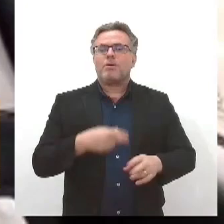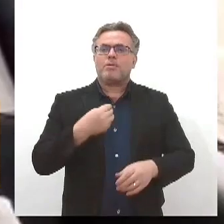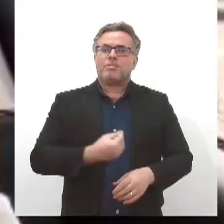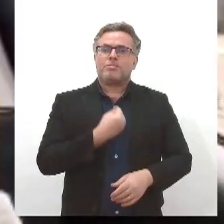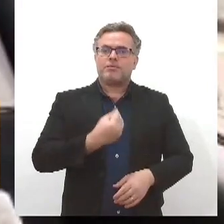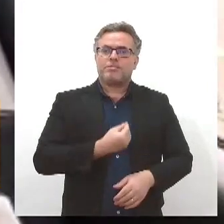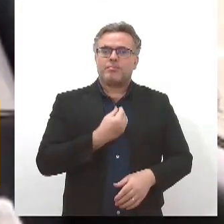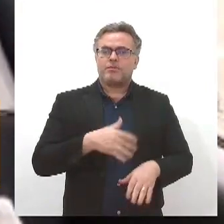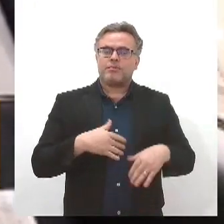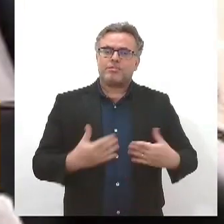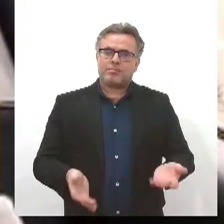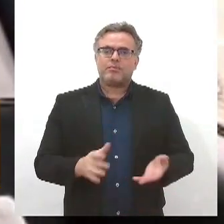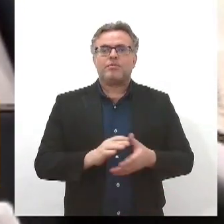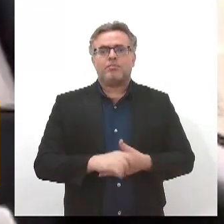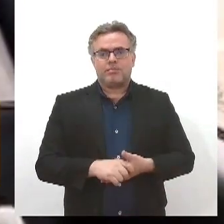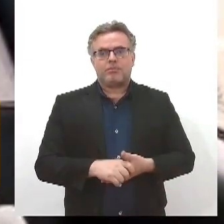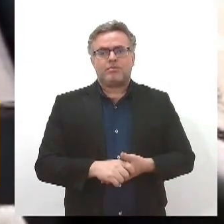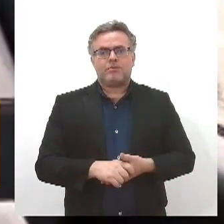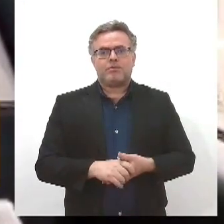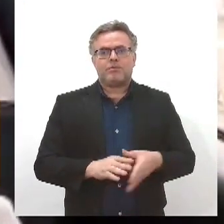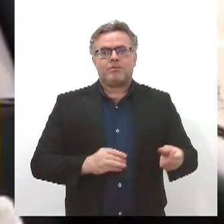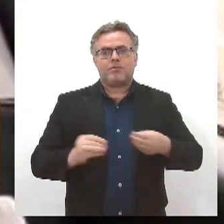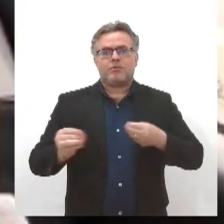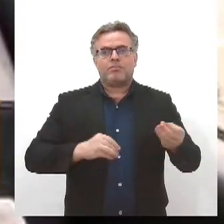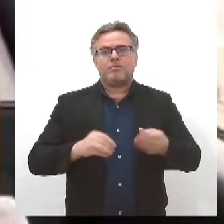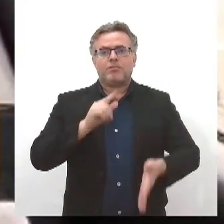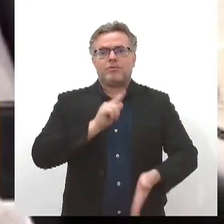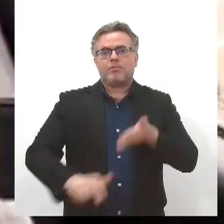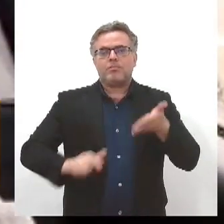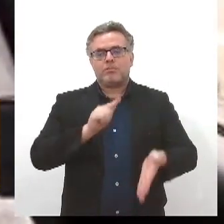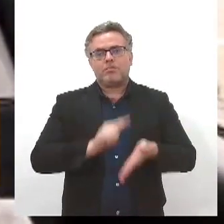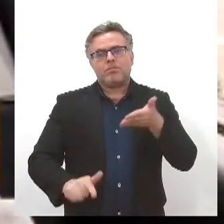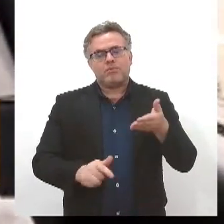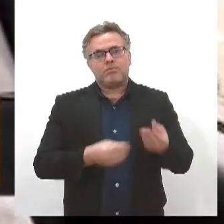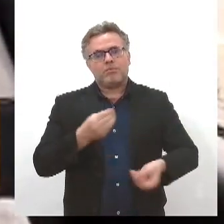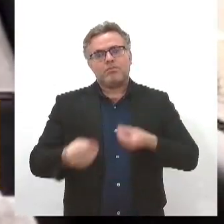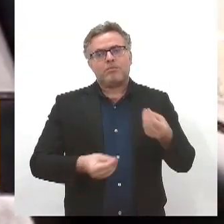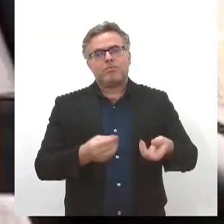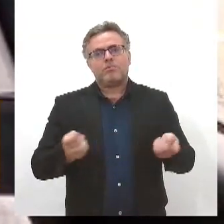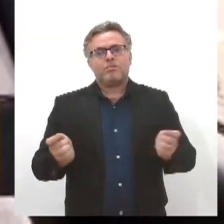se mesclando ali, inclusive com as pessoas mais novas, né? E